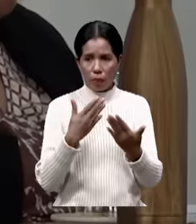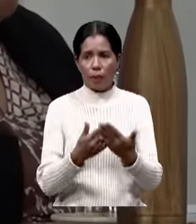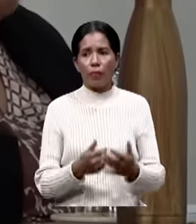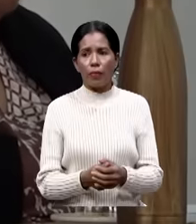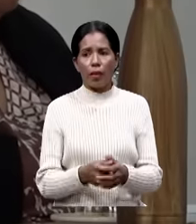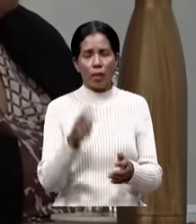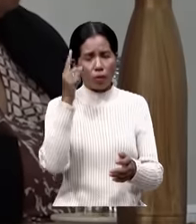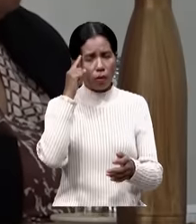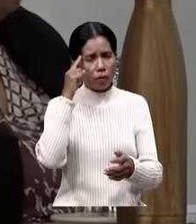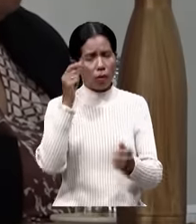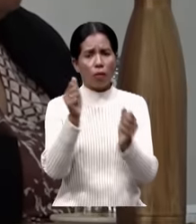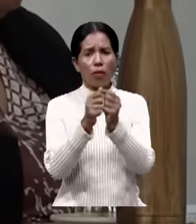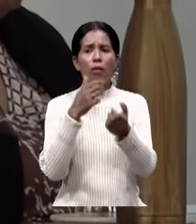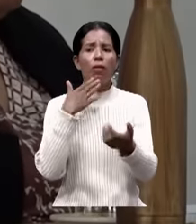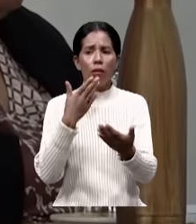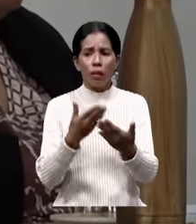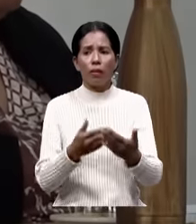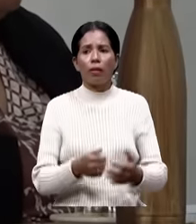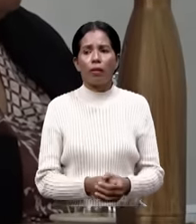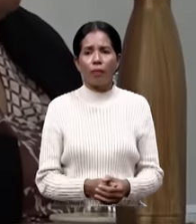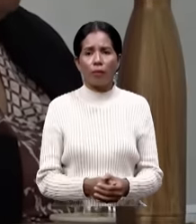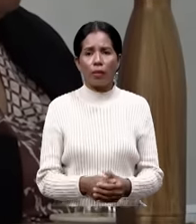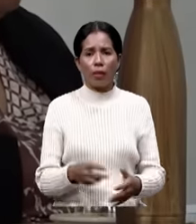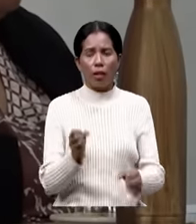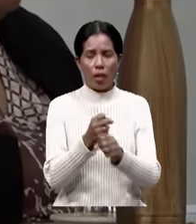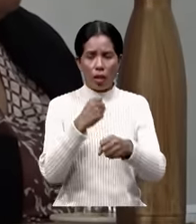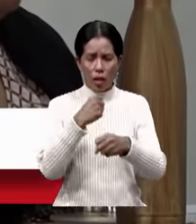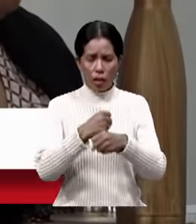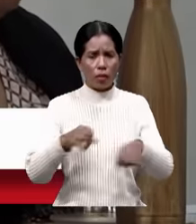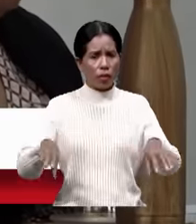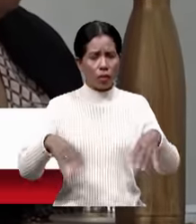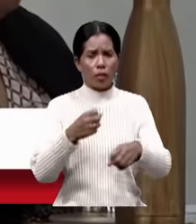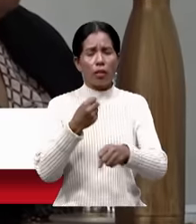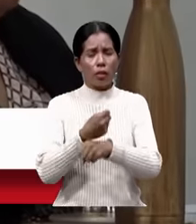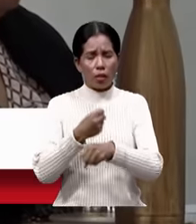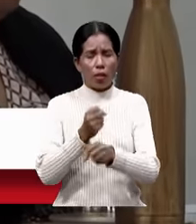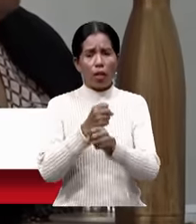atuhanui, ni dia guadira. Luta e nené halo o sacrifício bot.